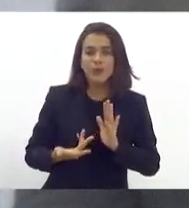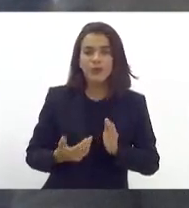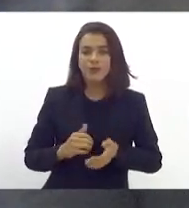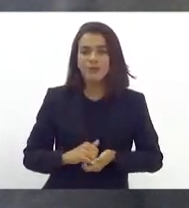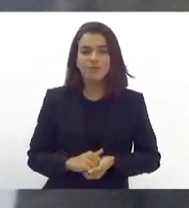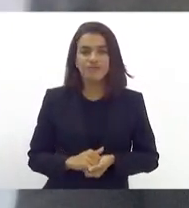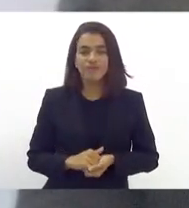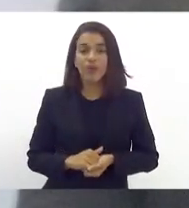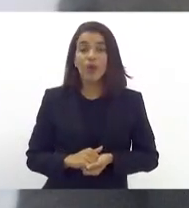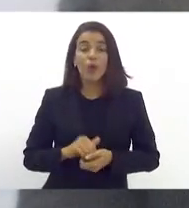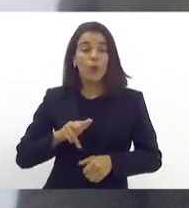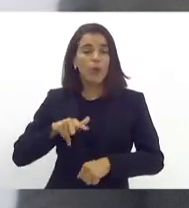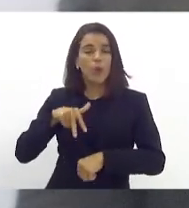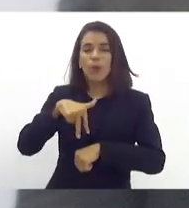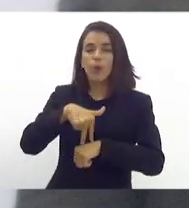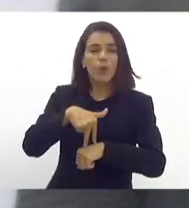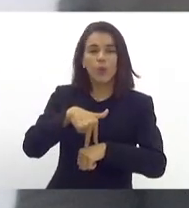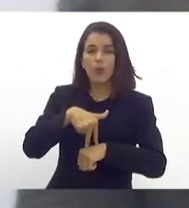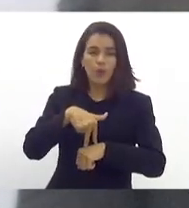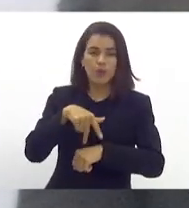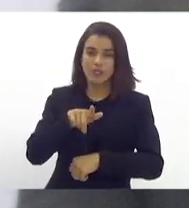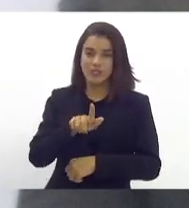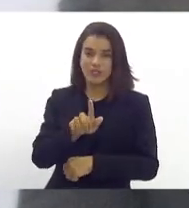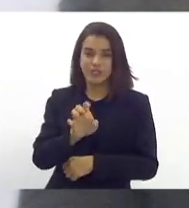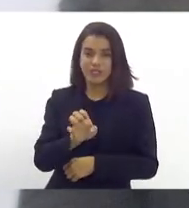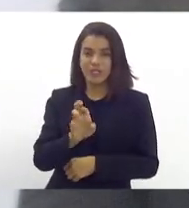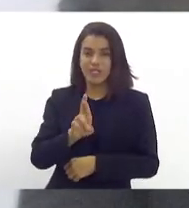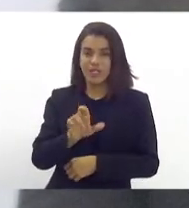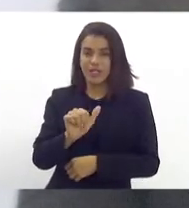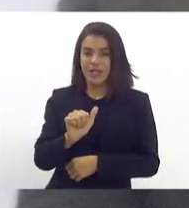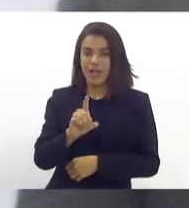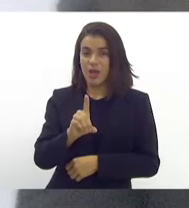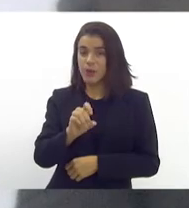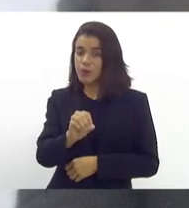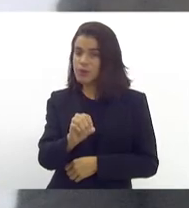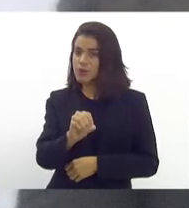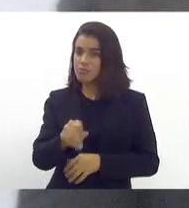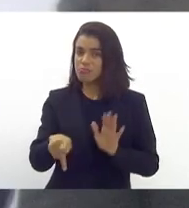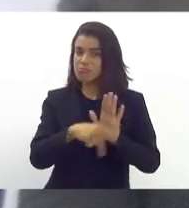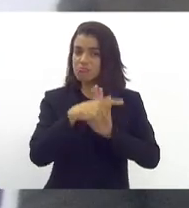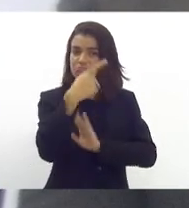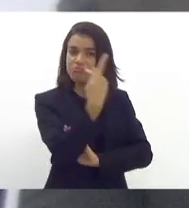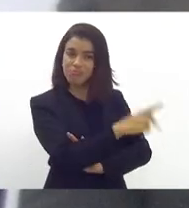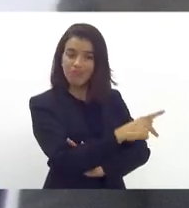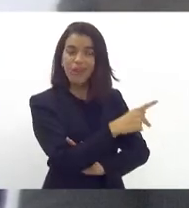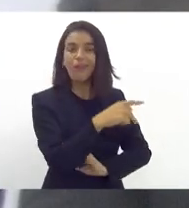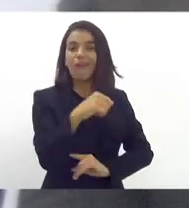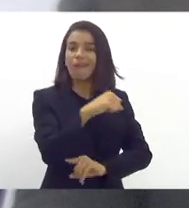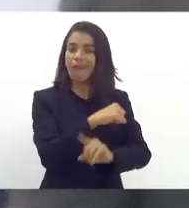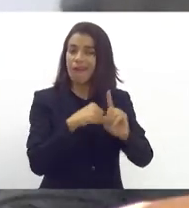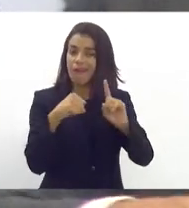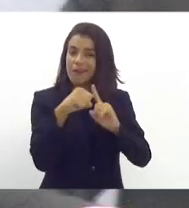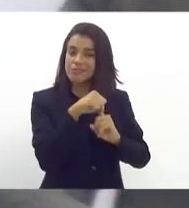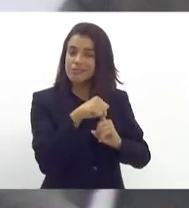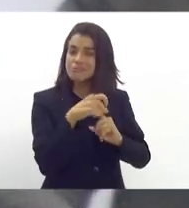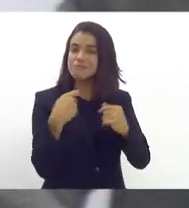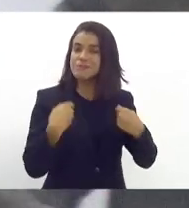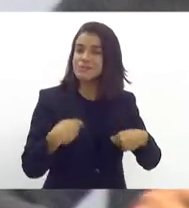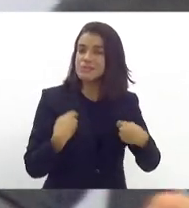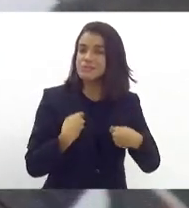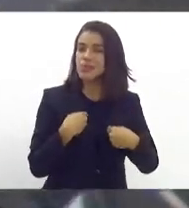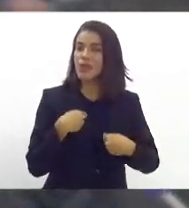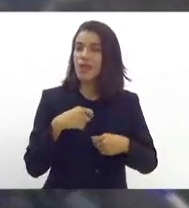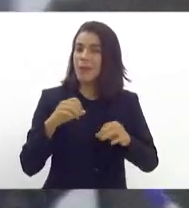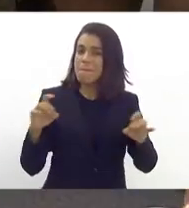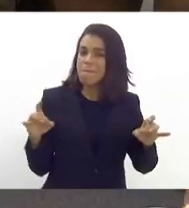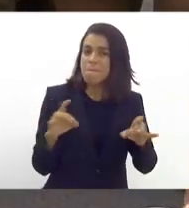protagonismo do Geraldo ele se faz por ele não é e a sociedade precisa estar pronta para